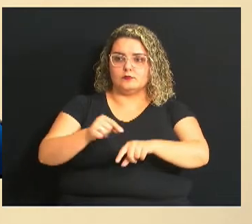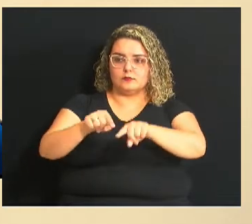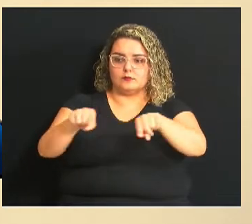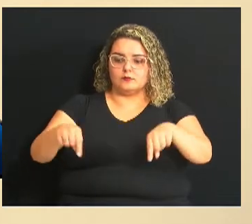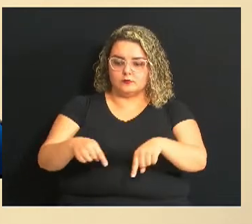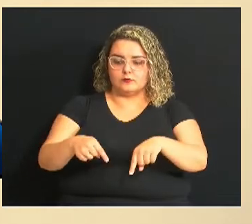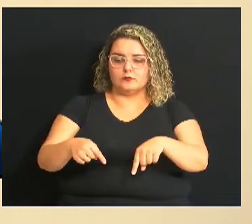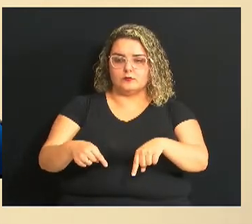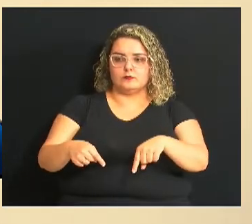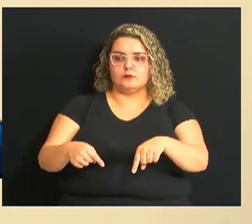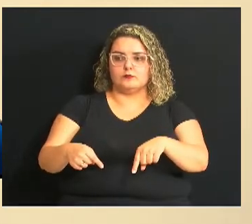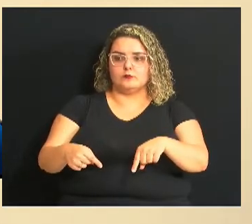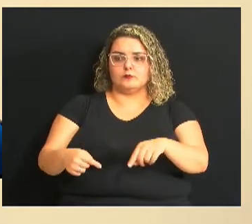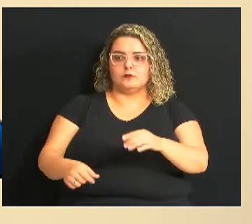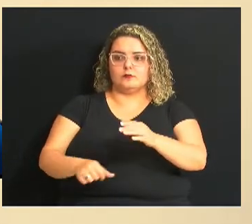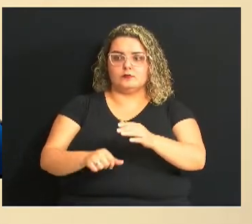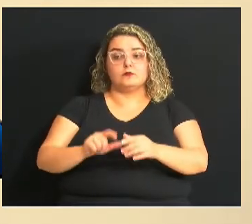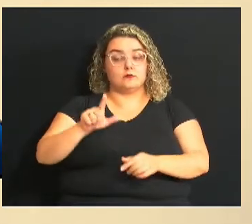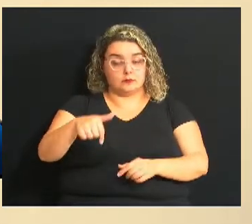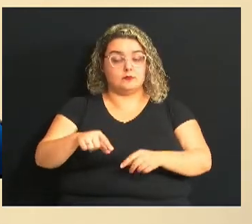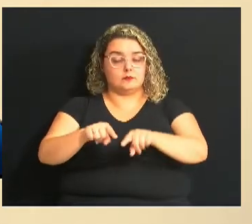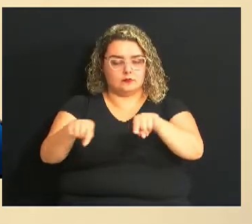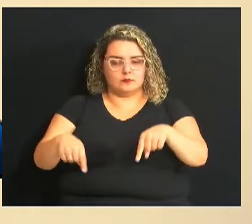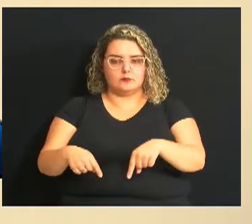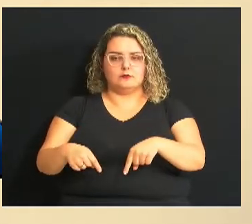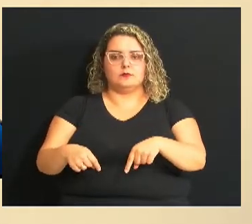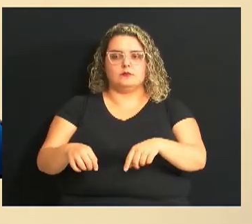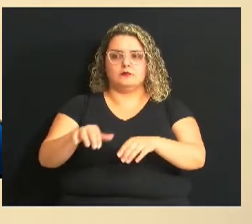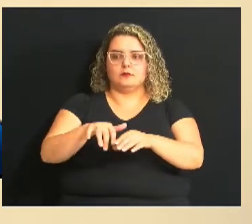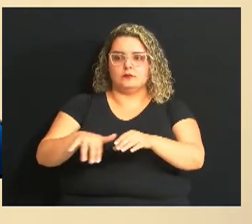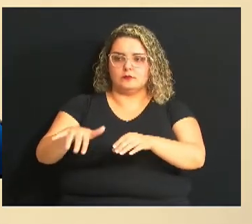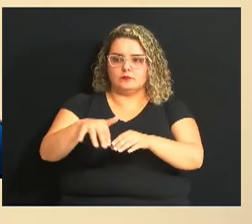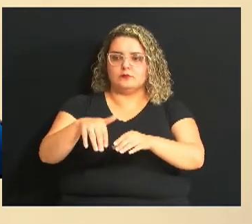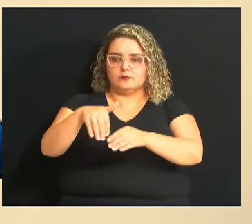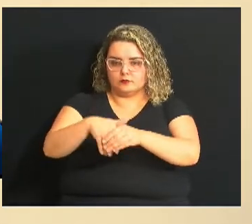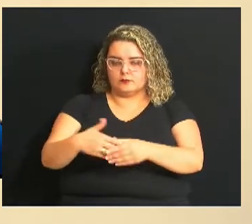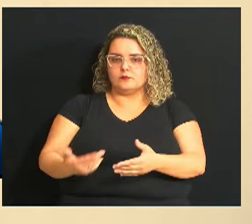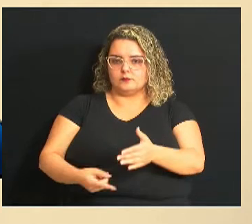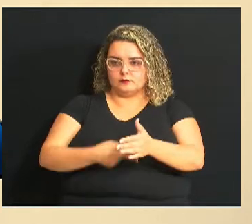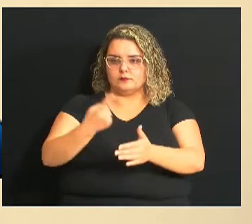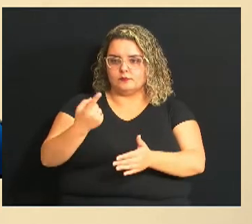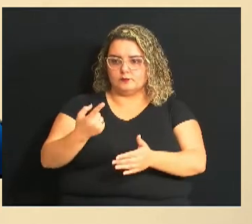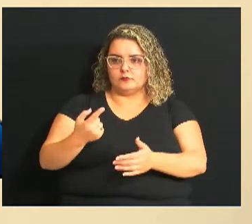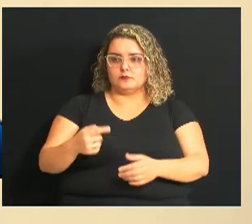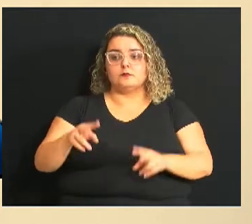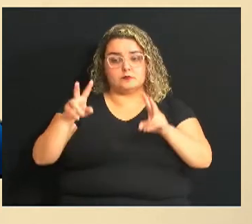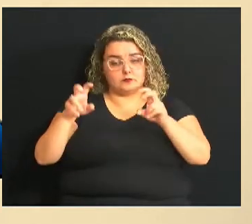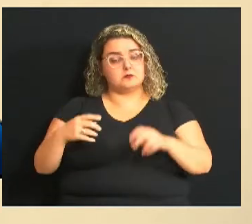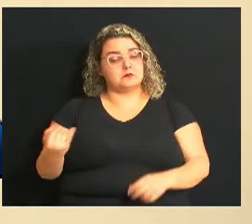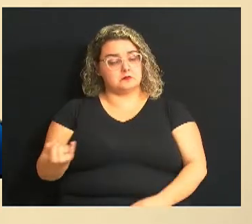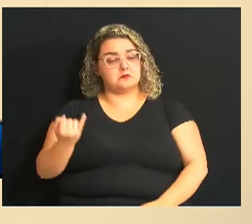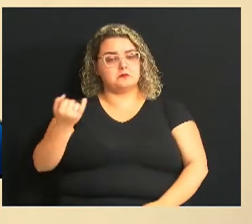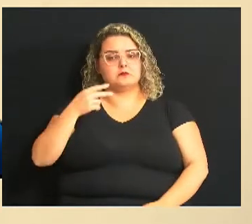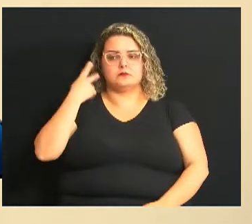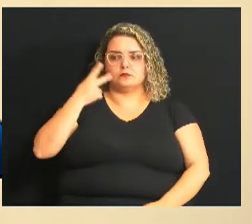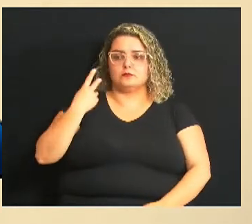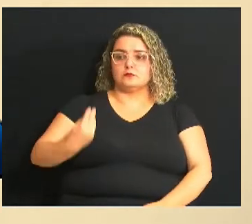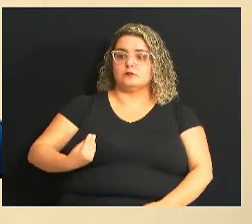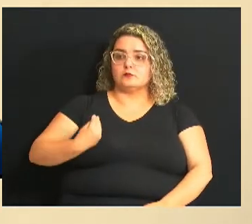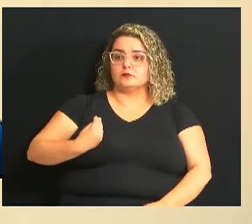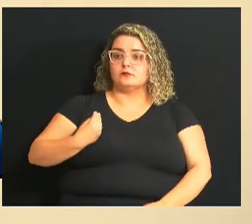Essa Câmara tem experimentado algumas discussões pertinentes ao tema político. Vivemos